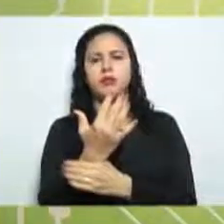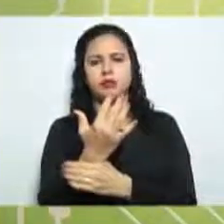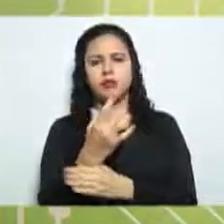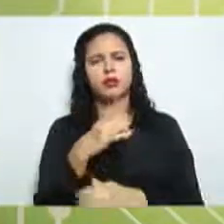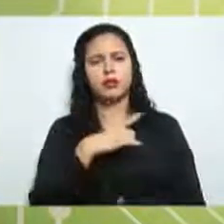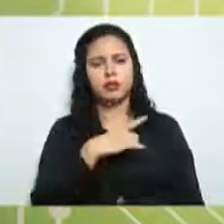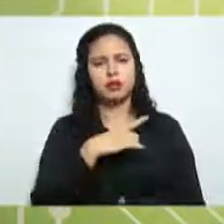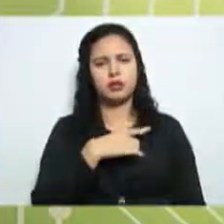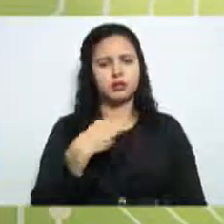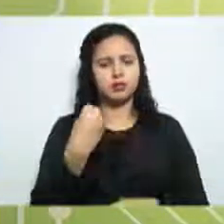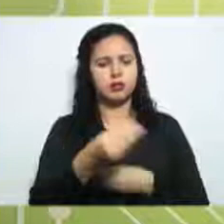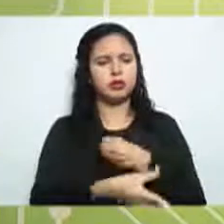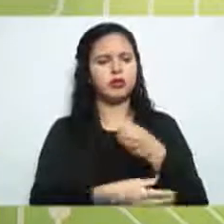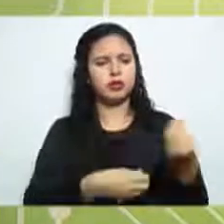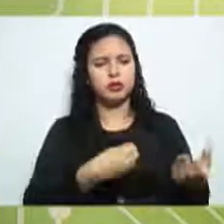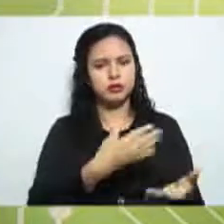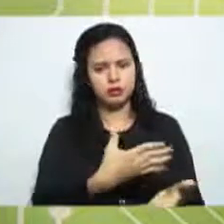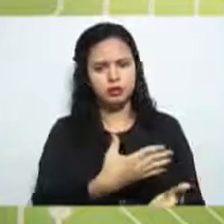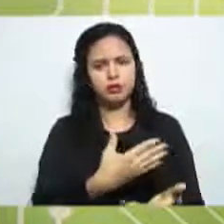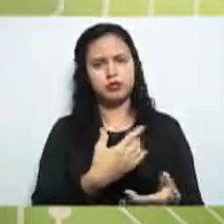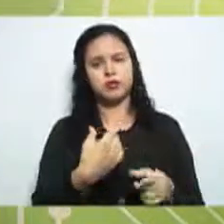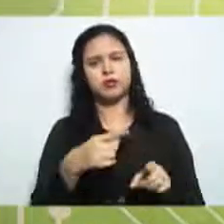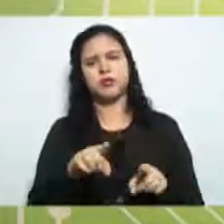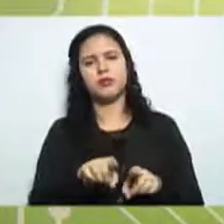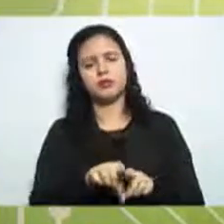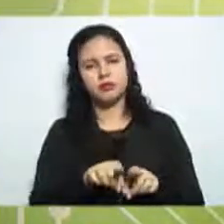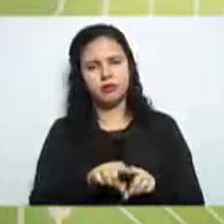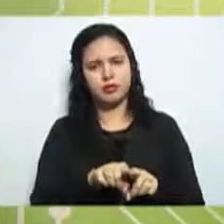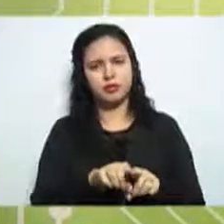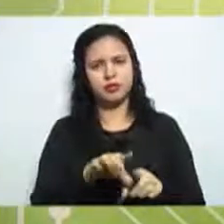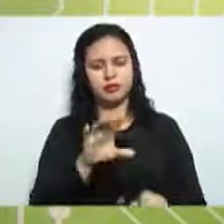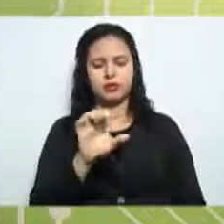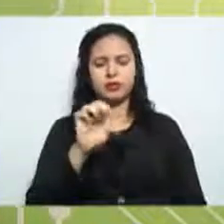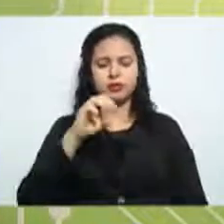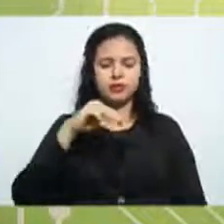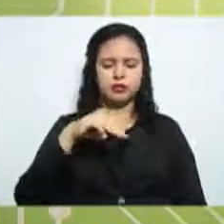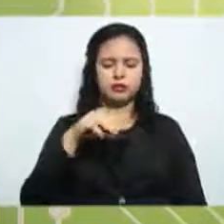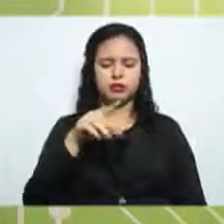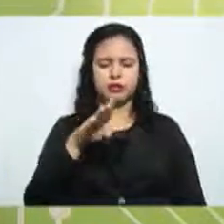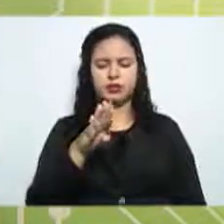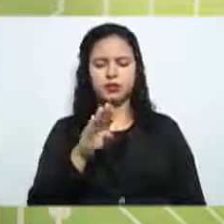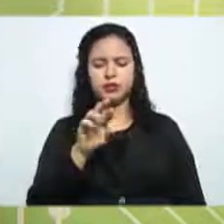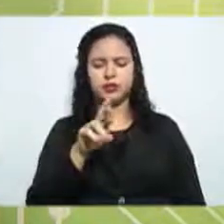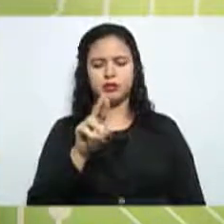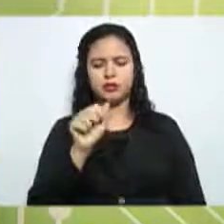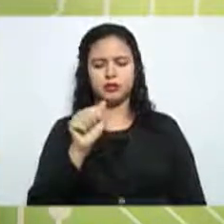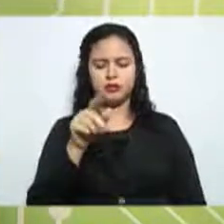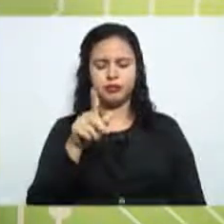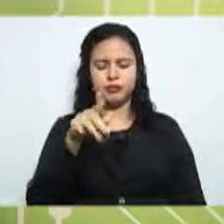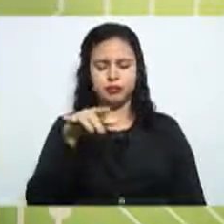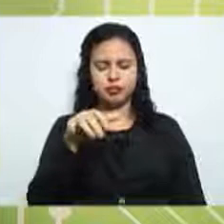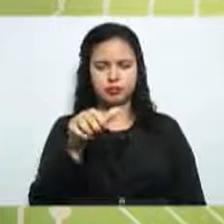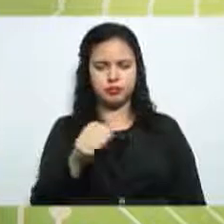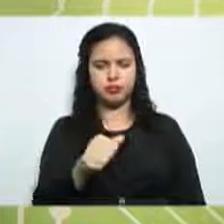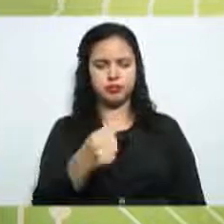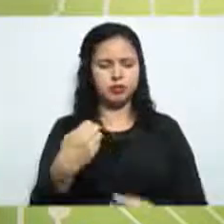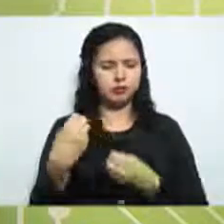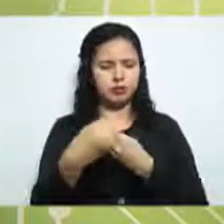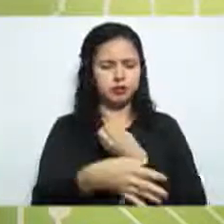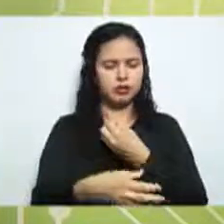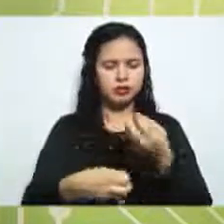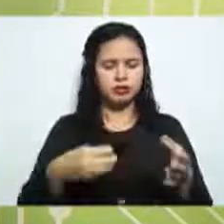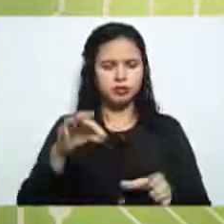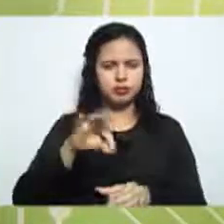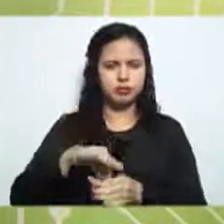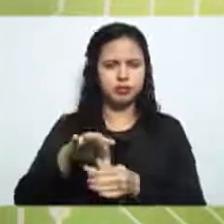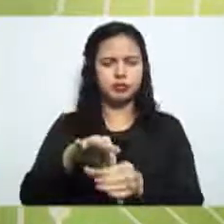trabalham com produtos transgênicos, por exemplo, a Embrapa. E a gente tem também os nossos grandes depósitos cerealistas